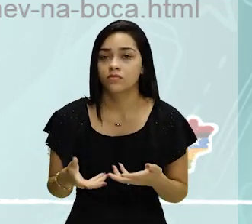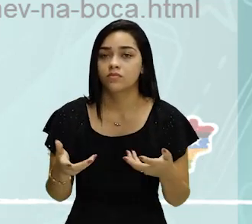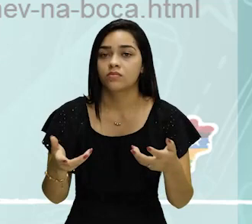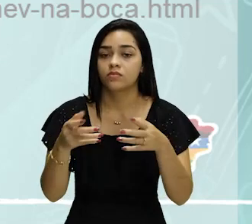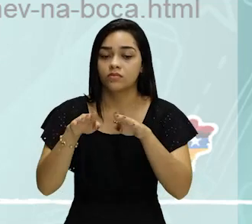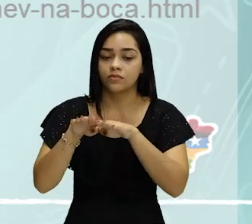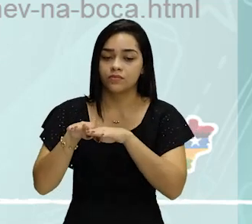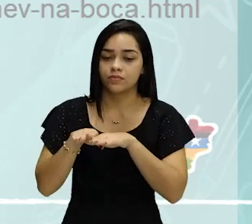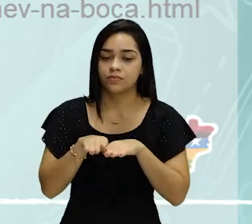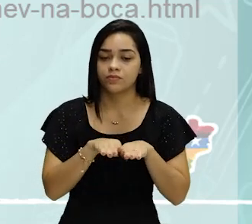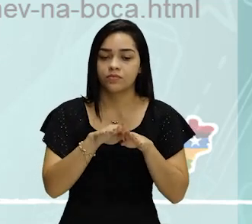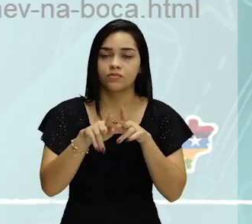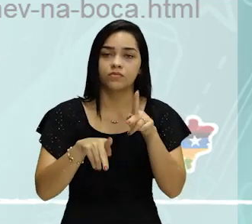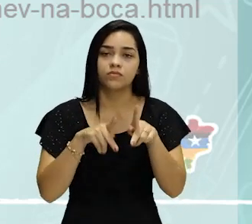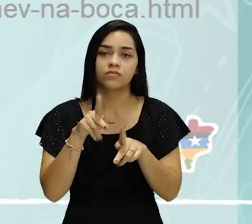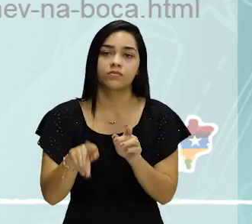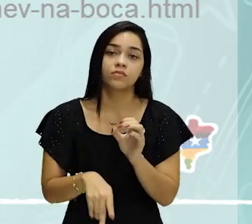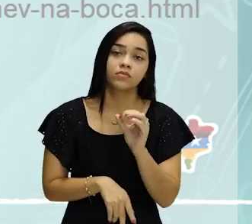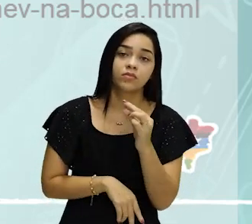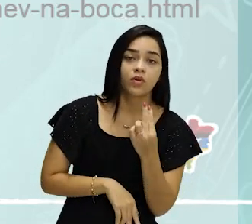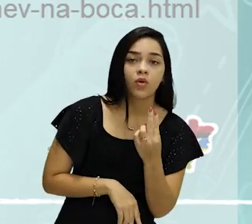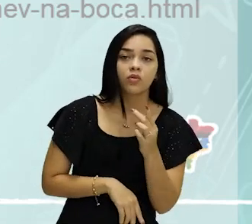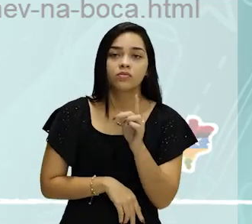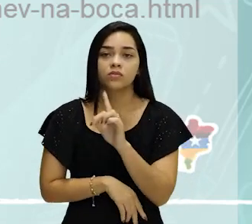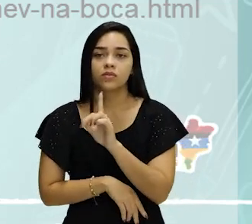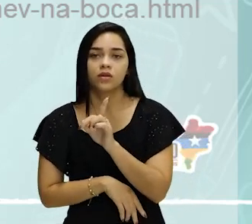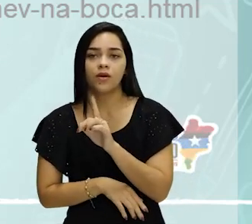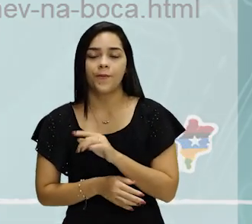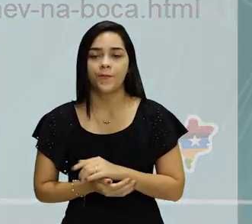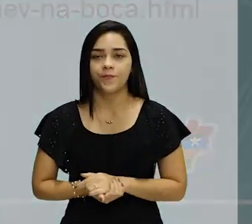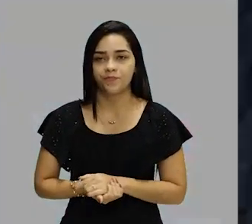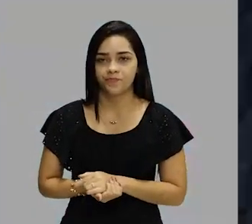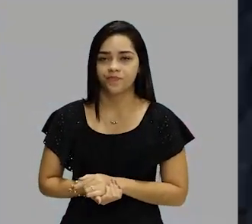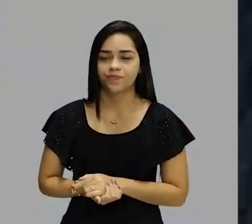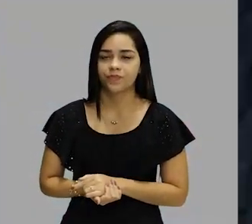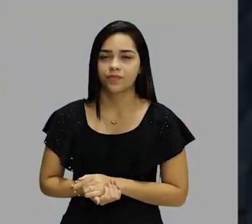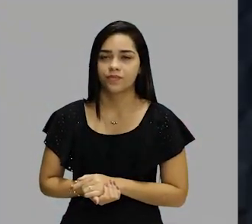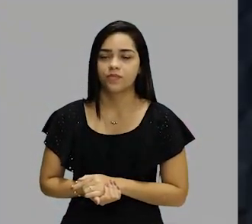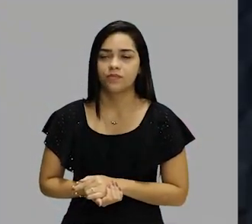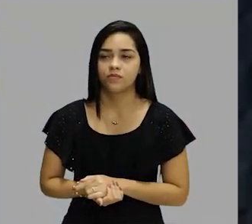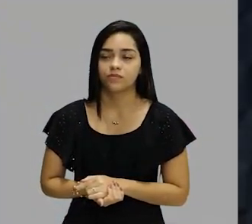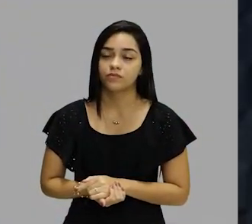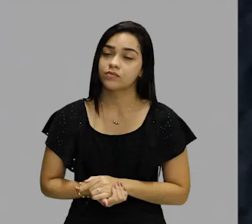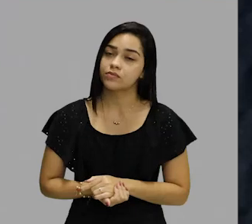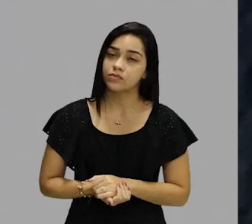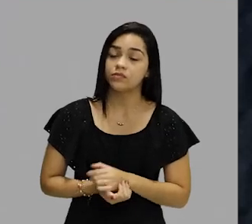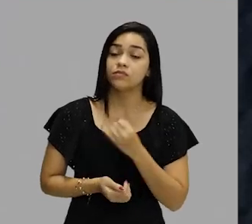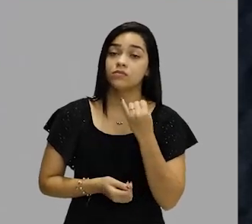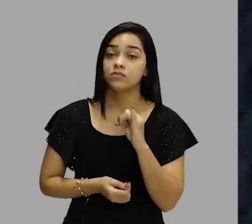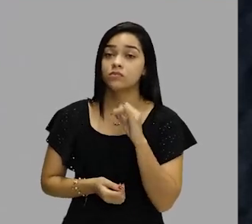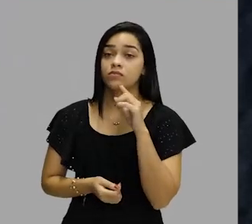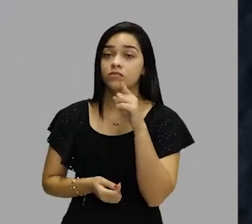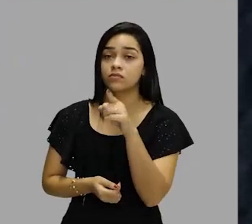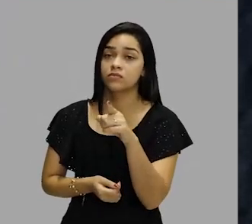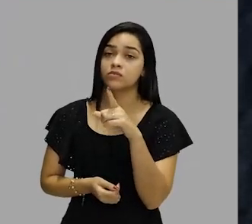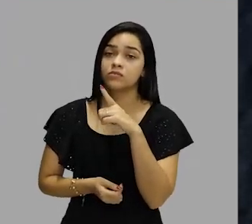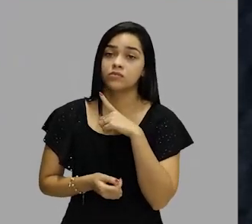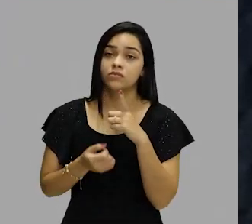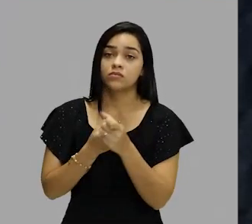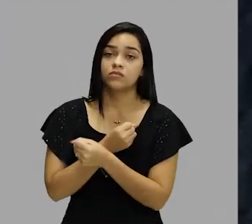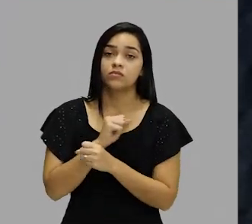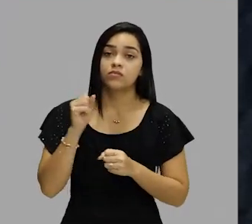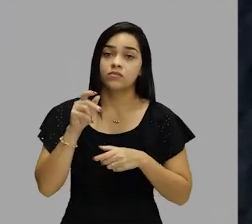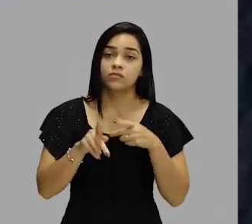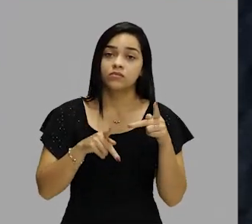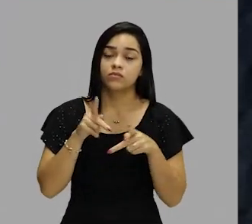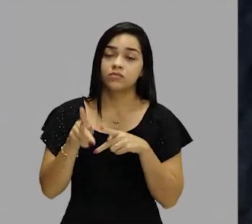população, promovendo o equilíbrio populacional ou não. Ora, Se você tem uma grande